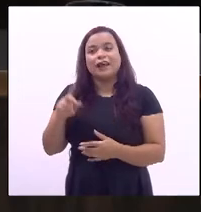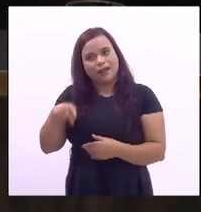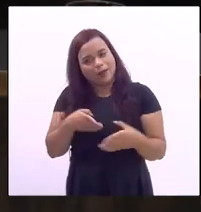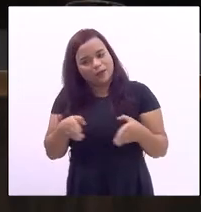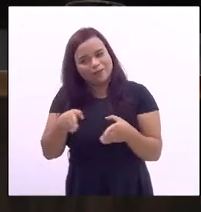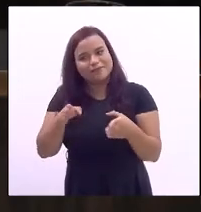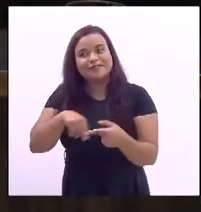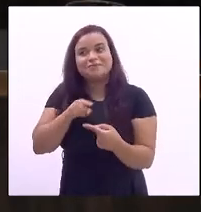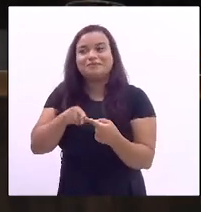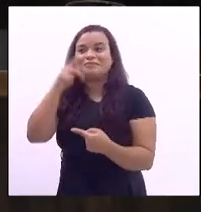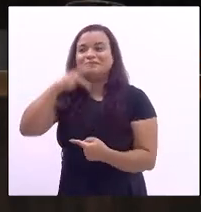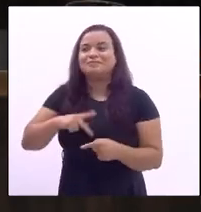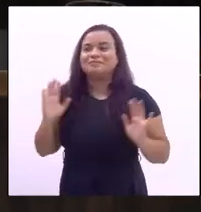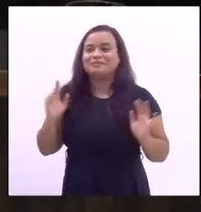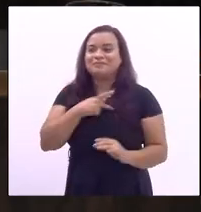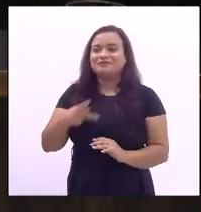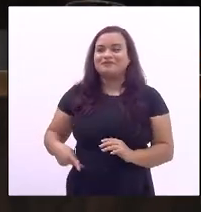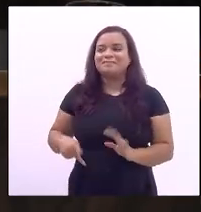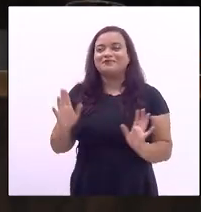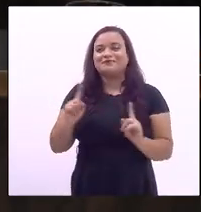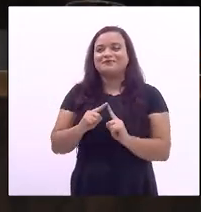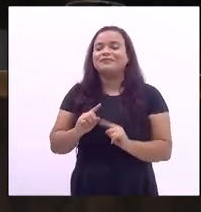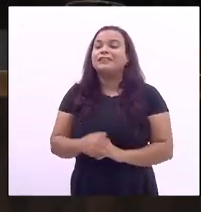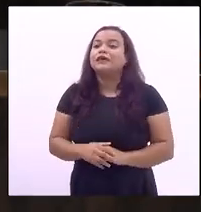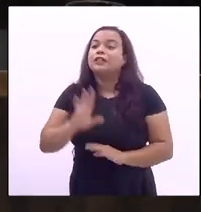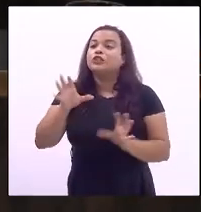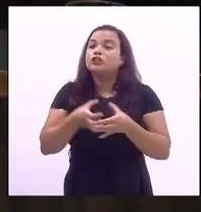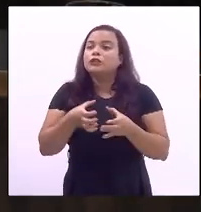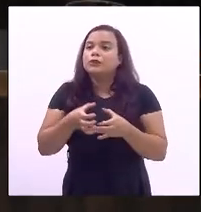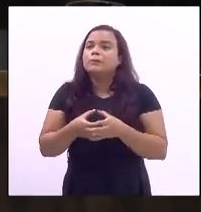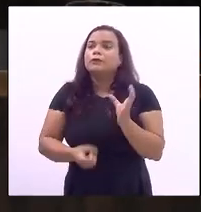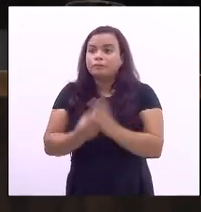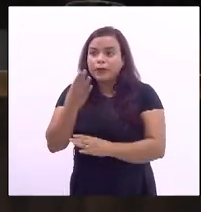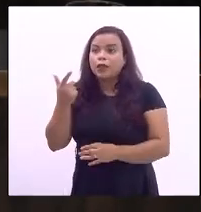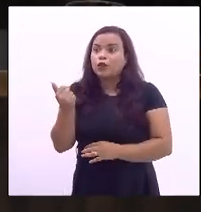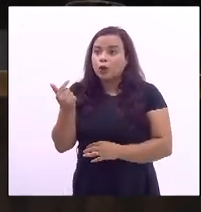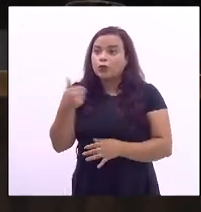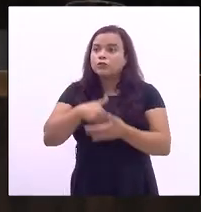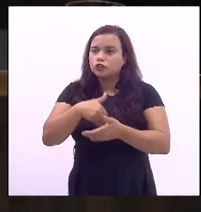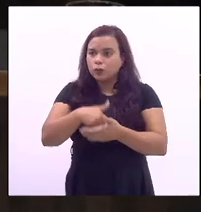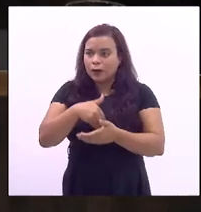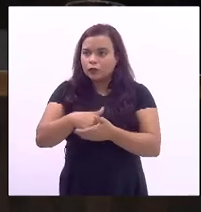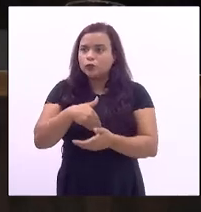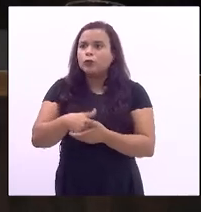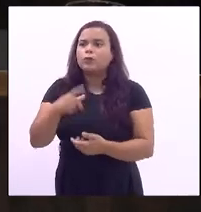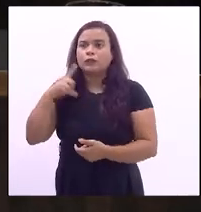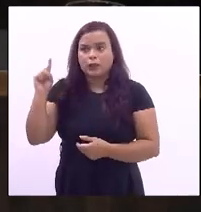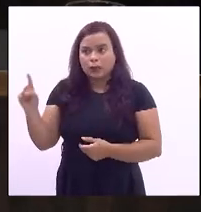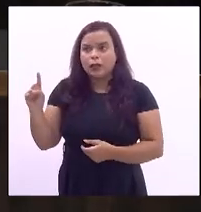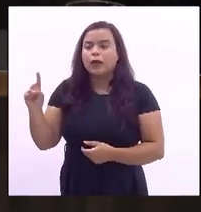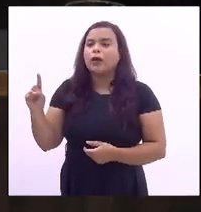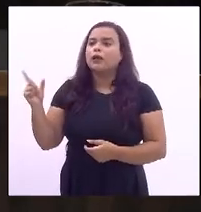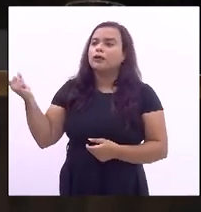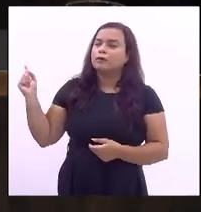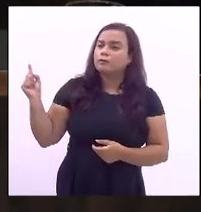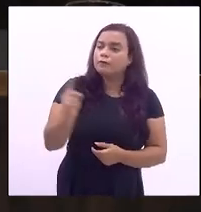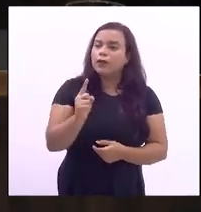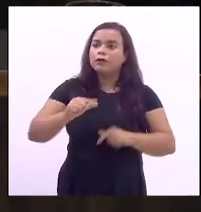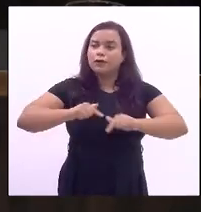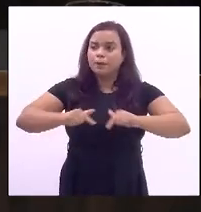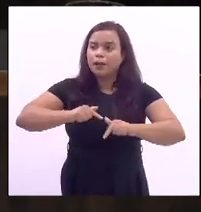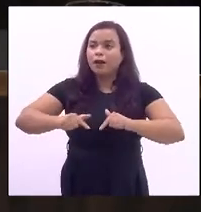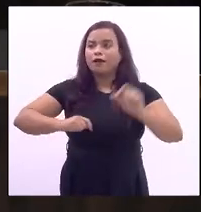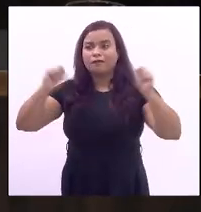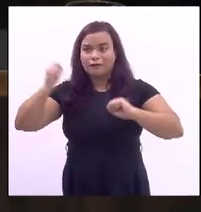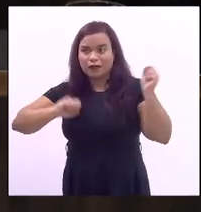então esse time foi formado por por 12 jogadores que vieram trabalhar na antiga